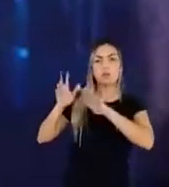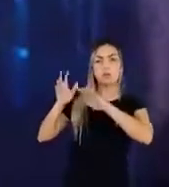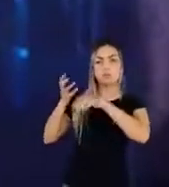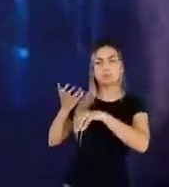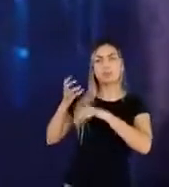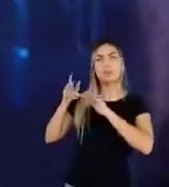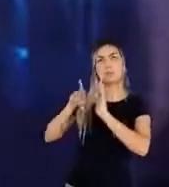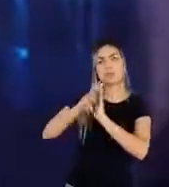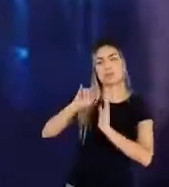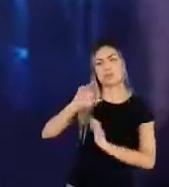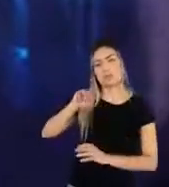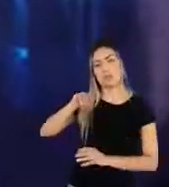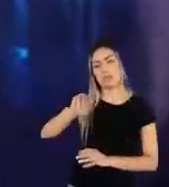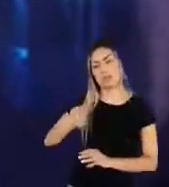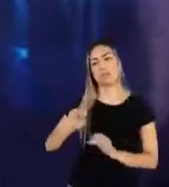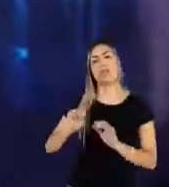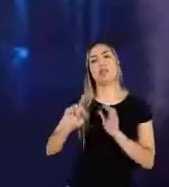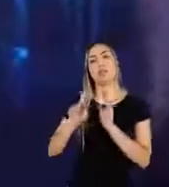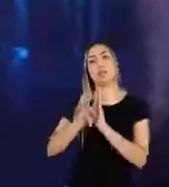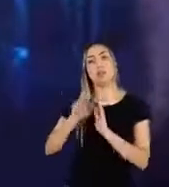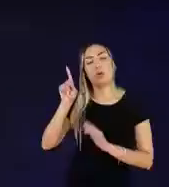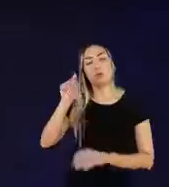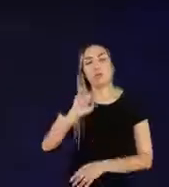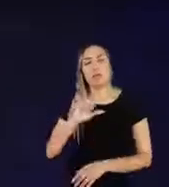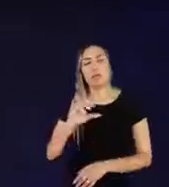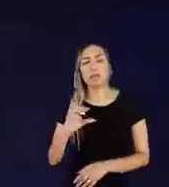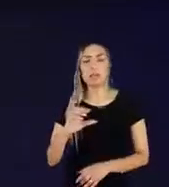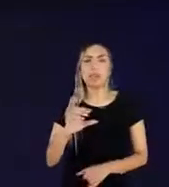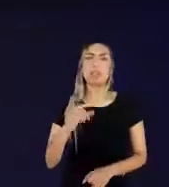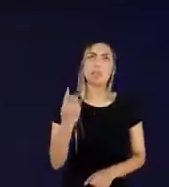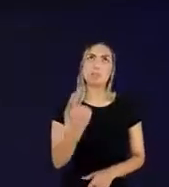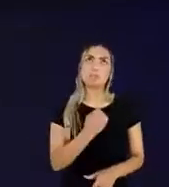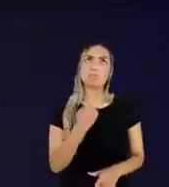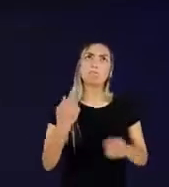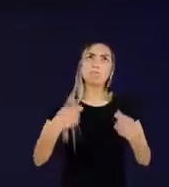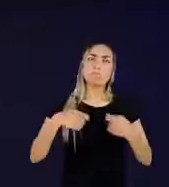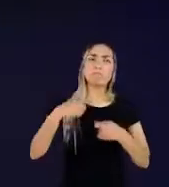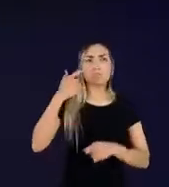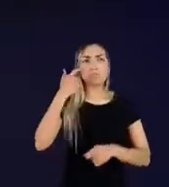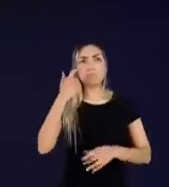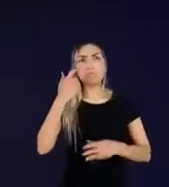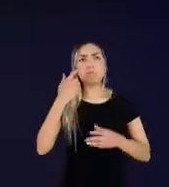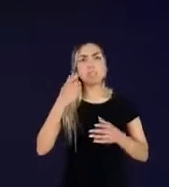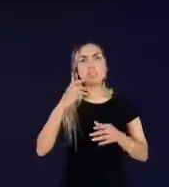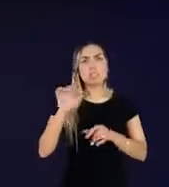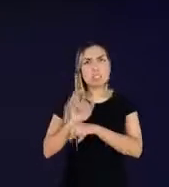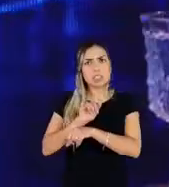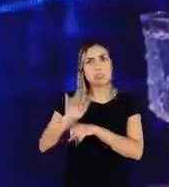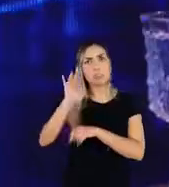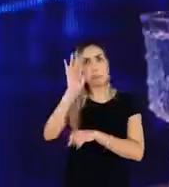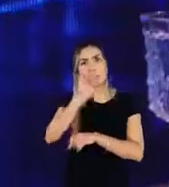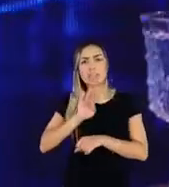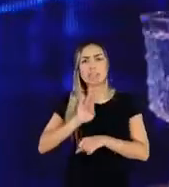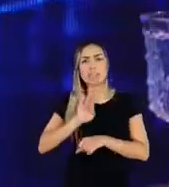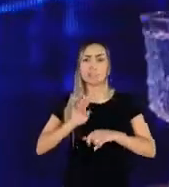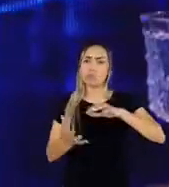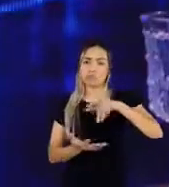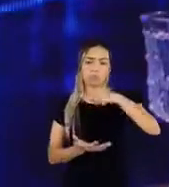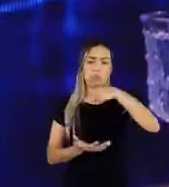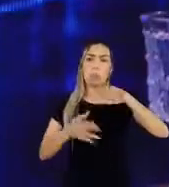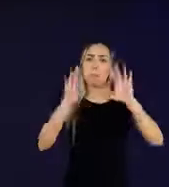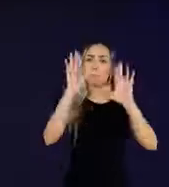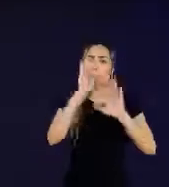lá de Santa Catarina, a gente possa, inclusive, criar um parâmetro para o Brasil inteiro. E aí todo o Brasil ficasse